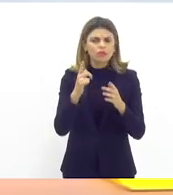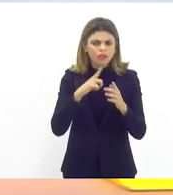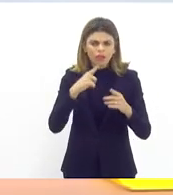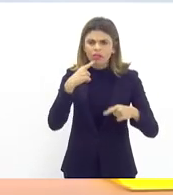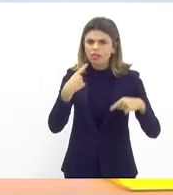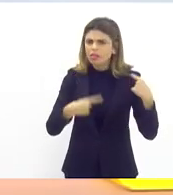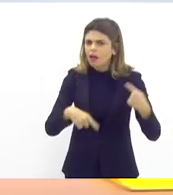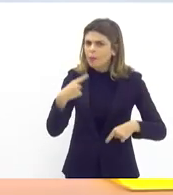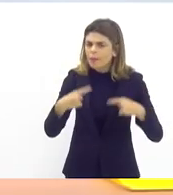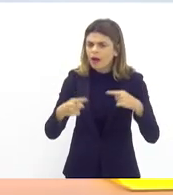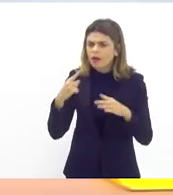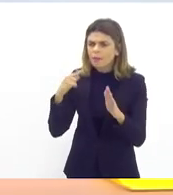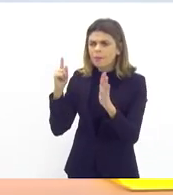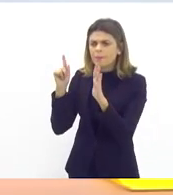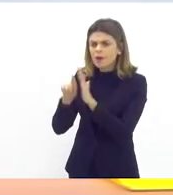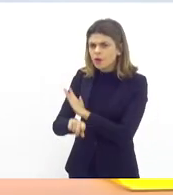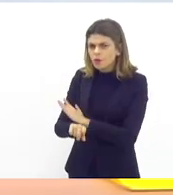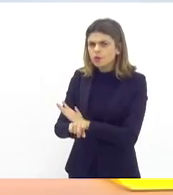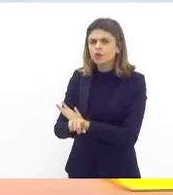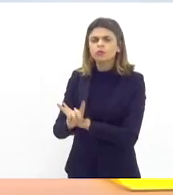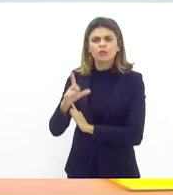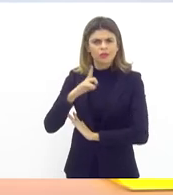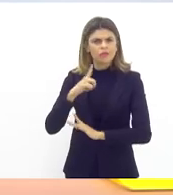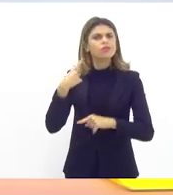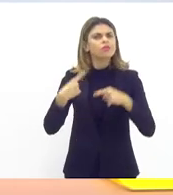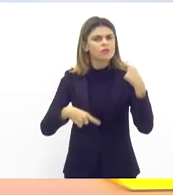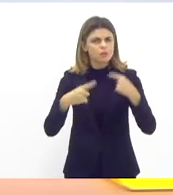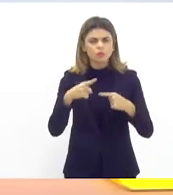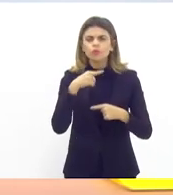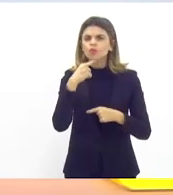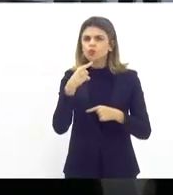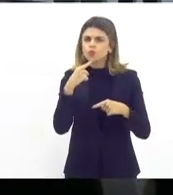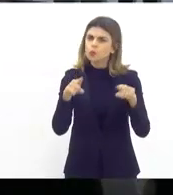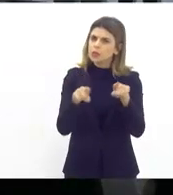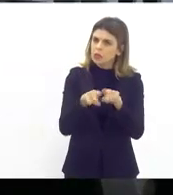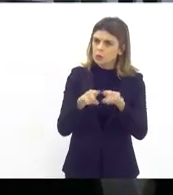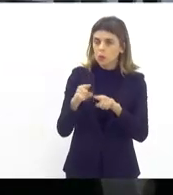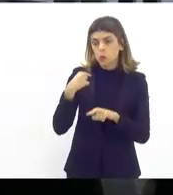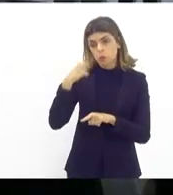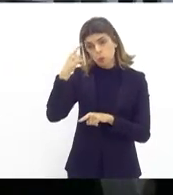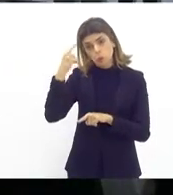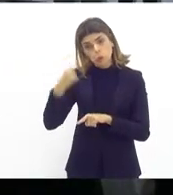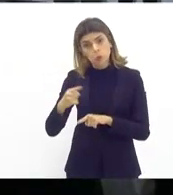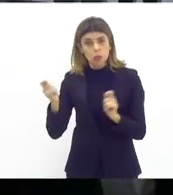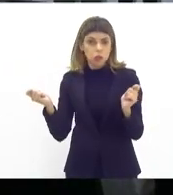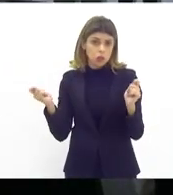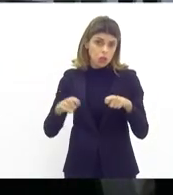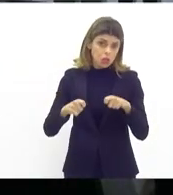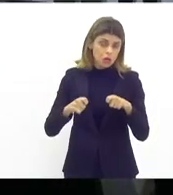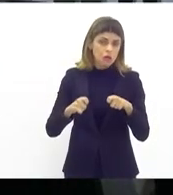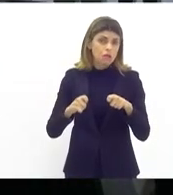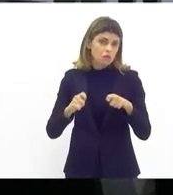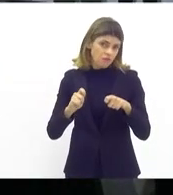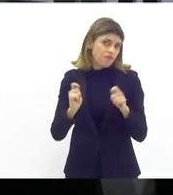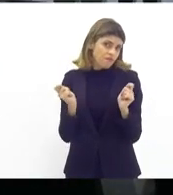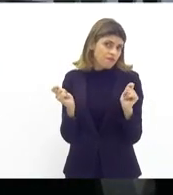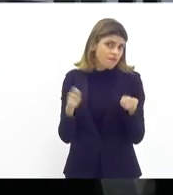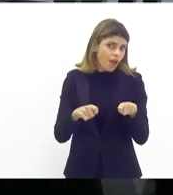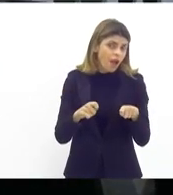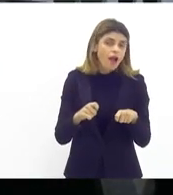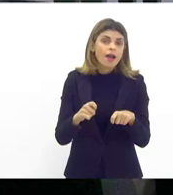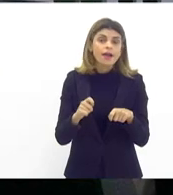debate, secretário. Perdão, eu acho que tem um debate também, não sei como o senhor está avaliando ele, de